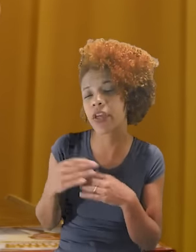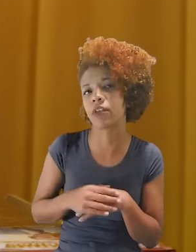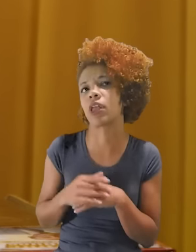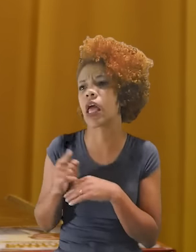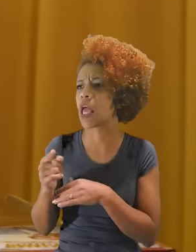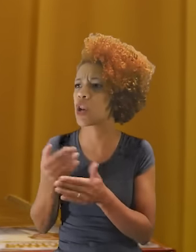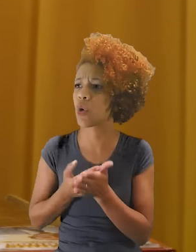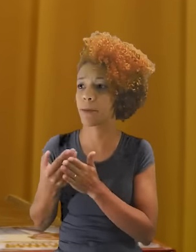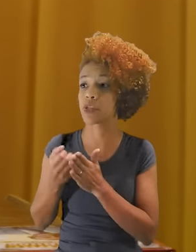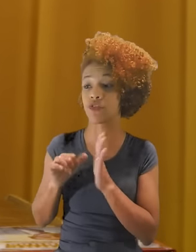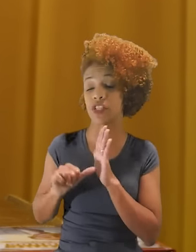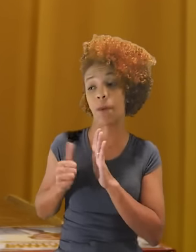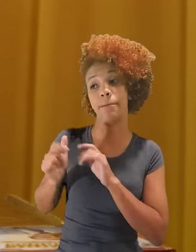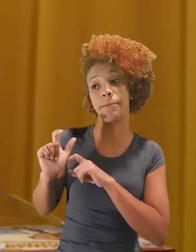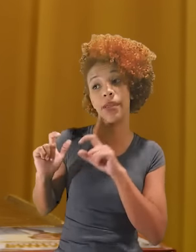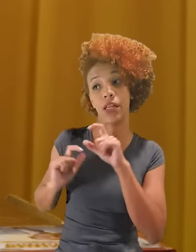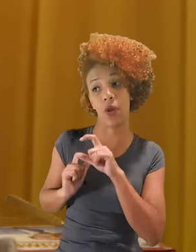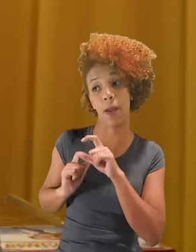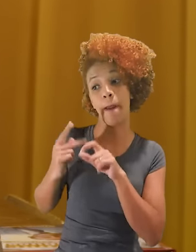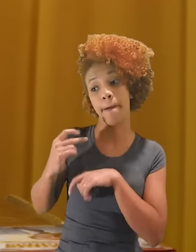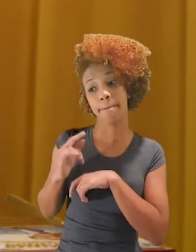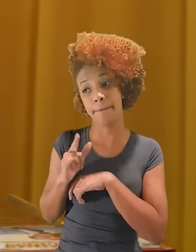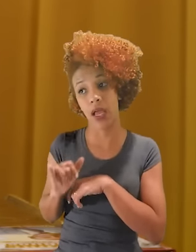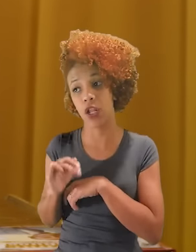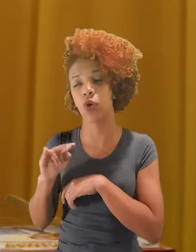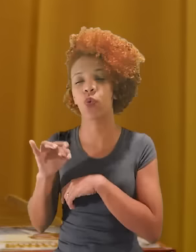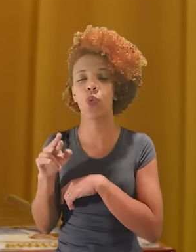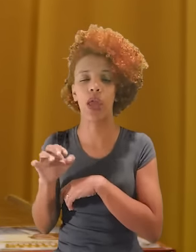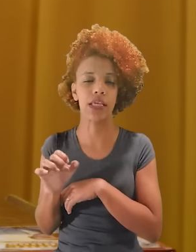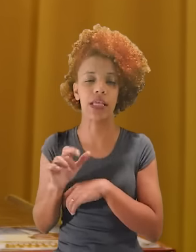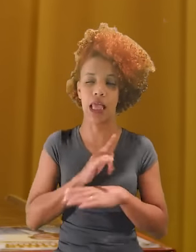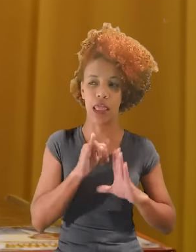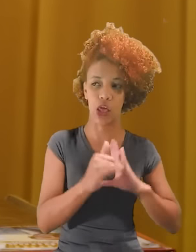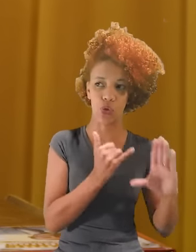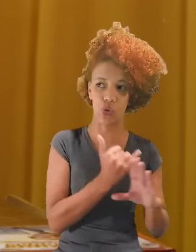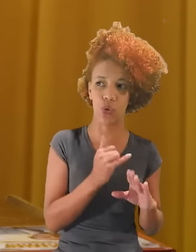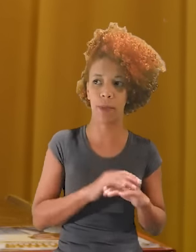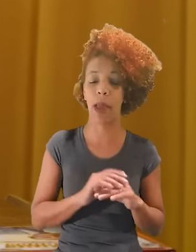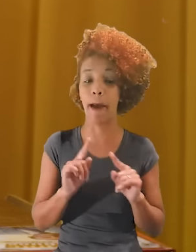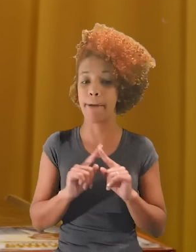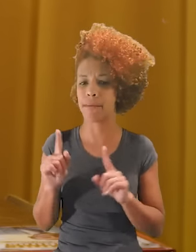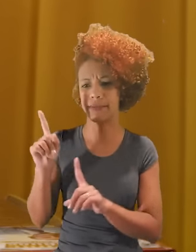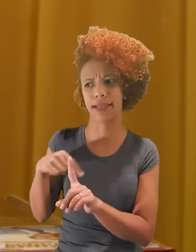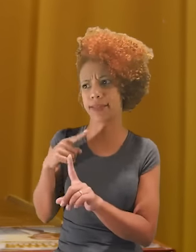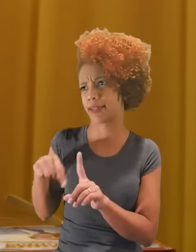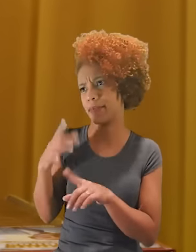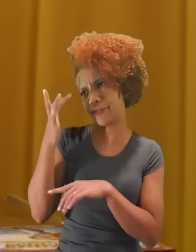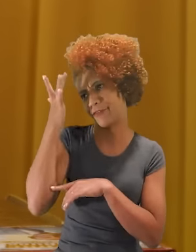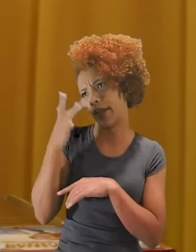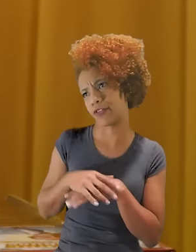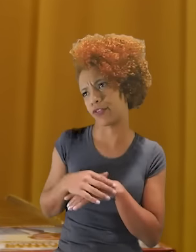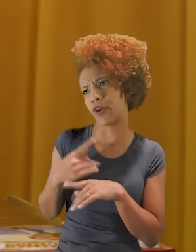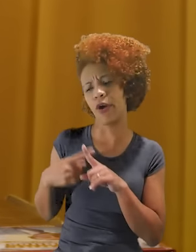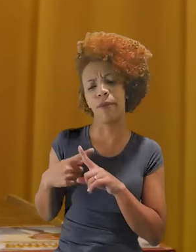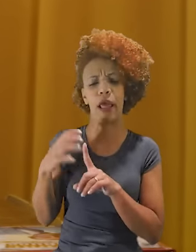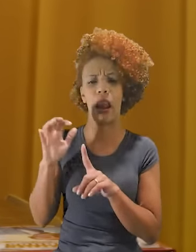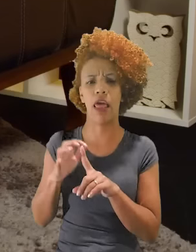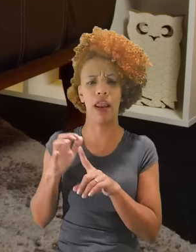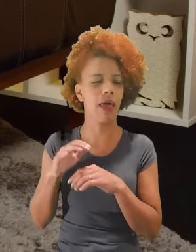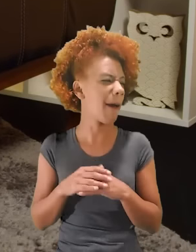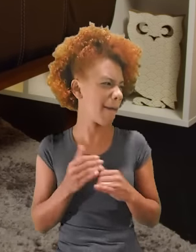o Mickey inicial, se você assistiu o primeiro desenho, o Planet Crazy, que tem no YouTube, se a galera quiser ver, pô, o Mickey seria cancelado hoje facilmente, entendeu? Porque assim, assediador... Era